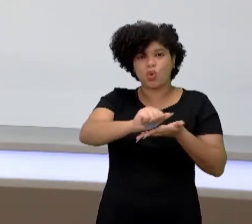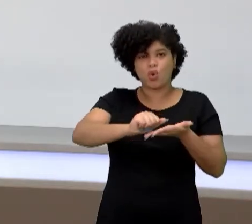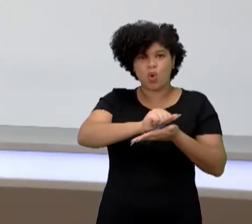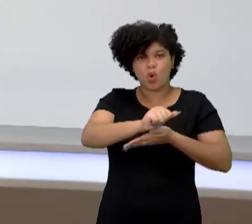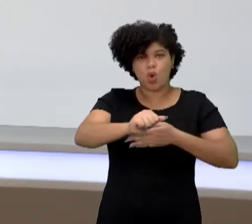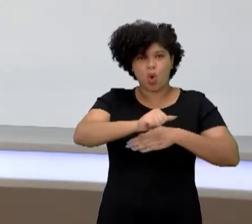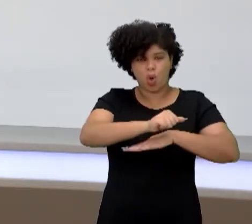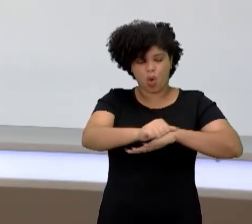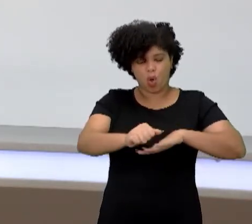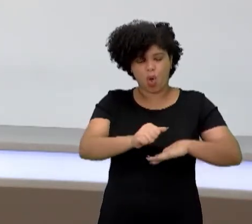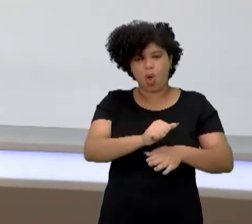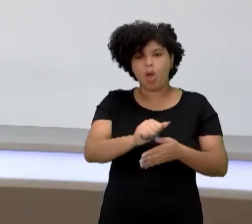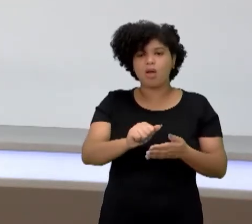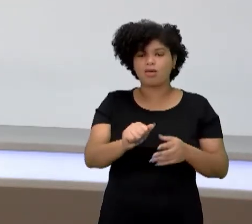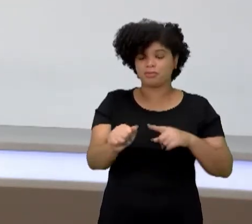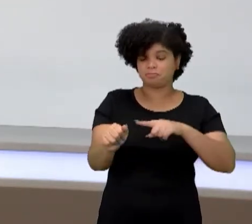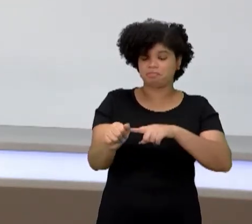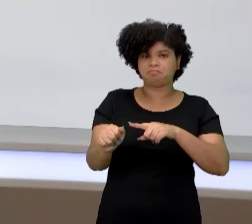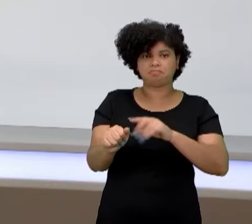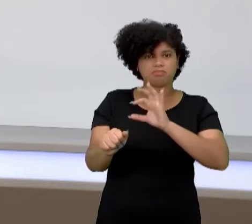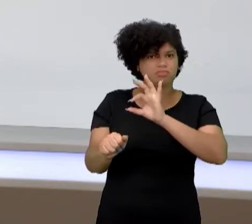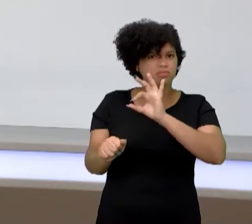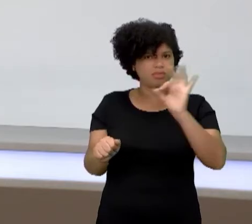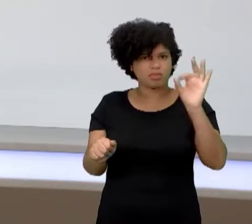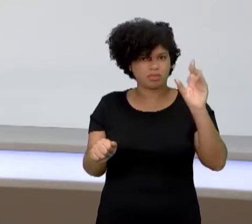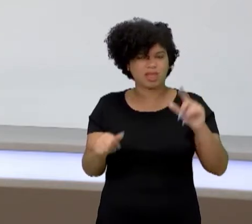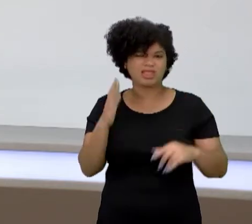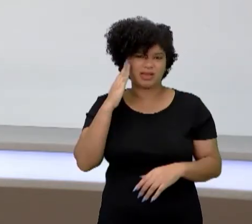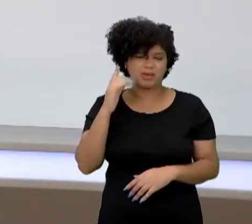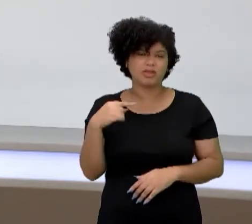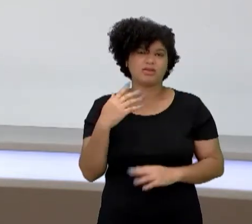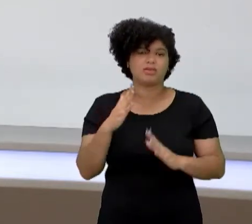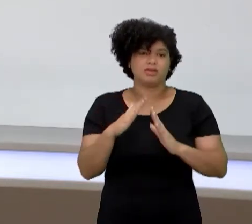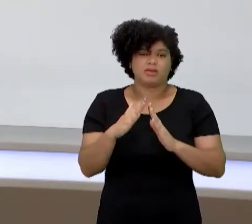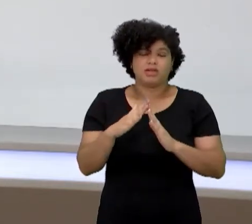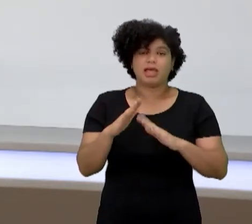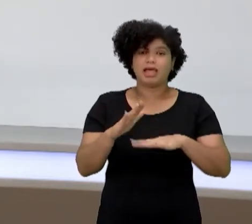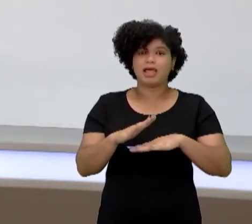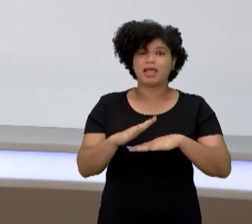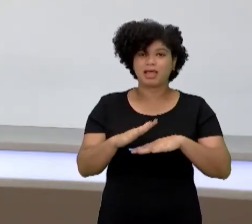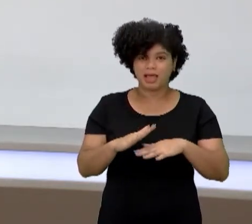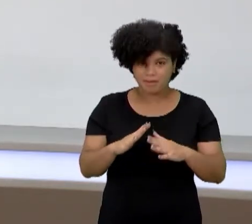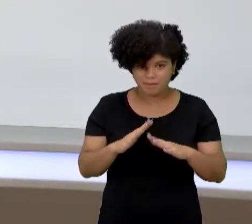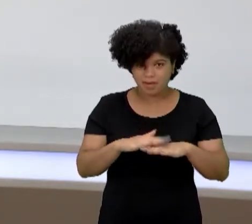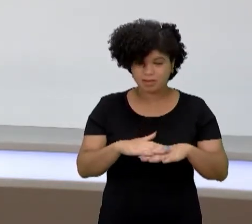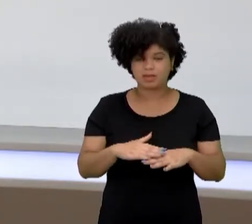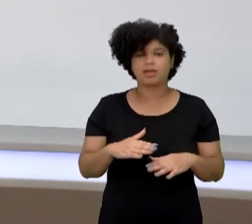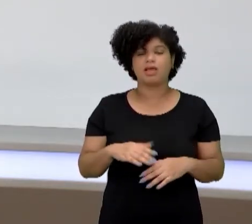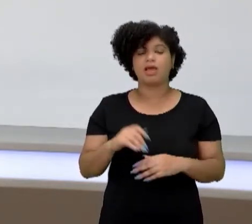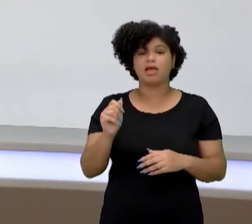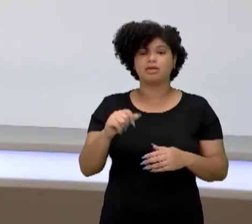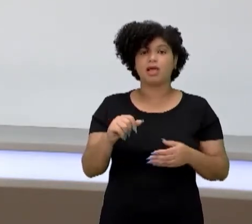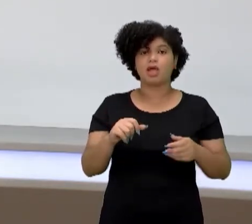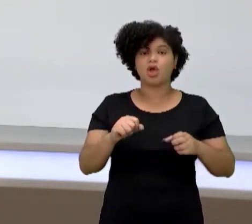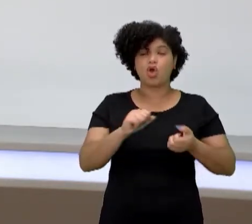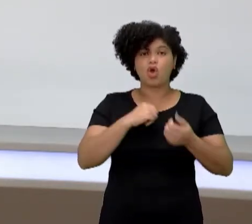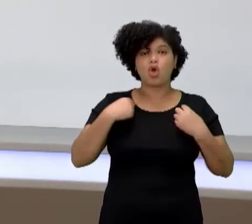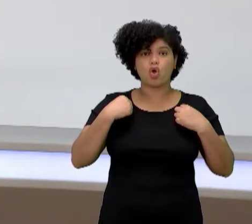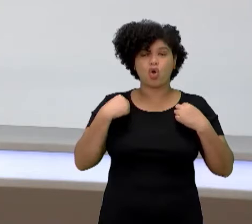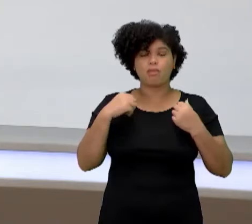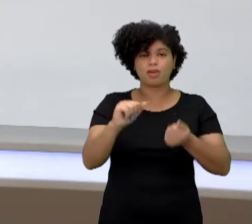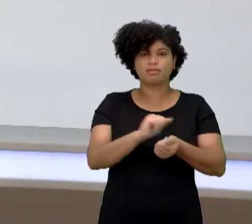esses óleos, né? Esse óleo que a gente faz em casa, o caseiro, ele é melhor para limpar roupa, para limpar as coisas, do que